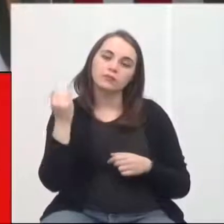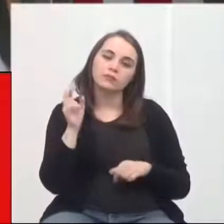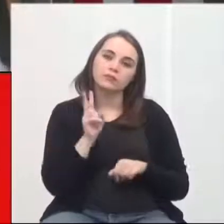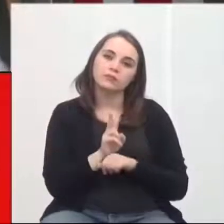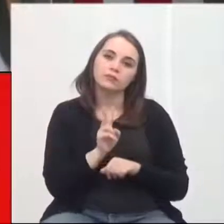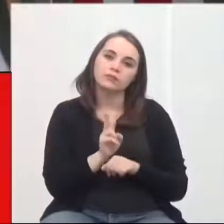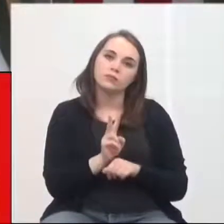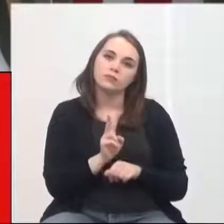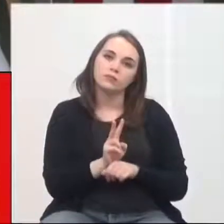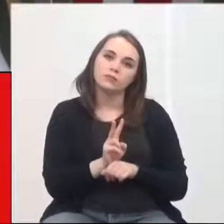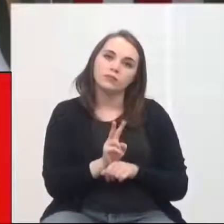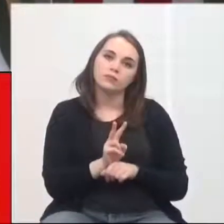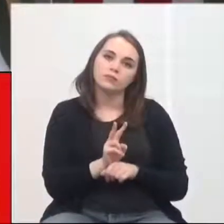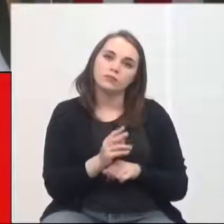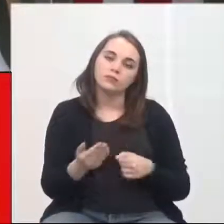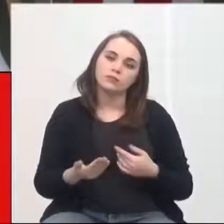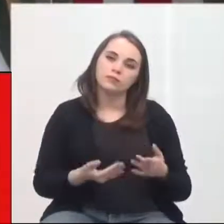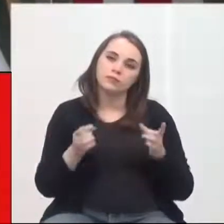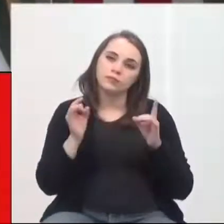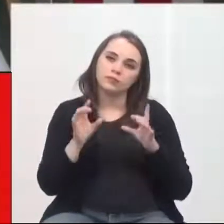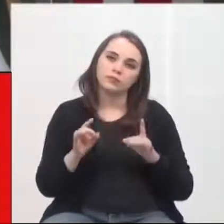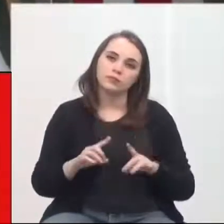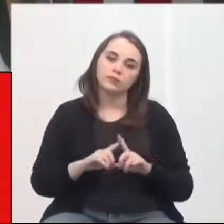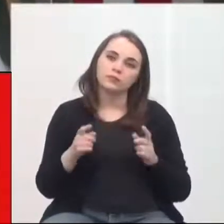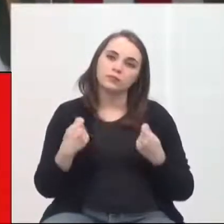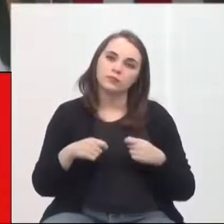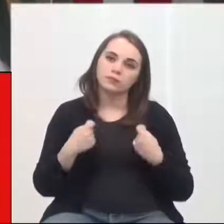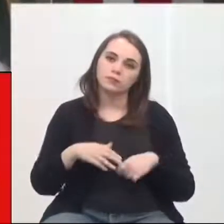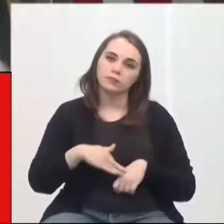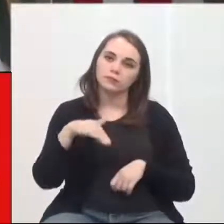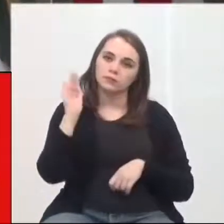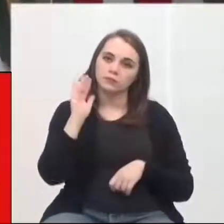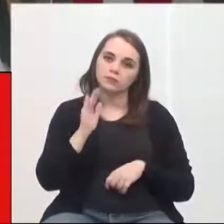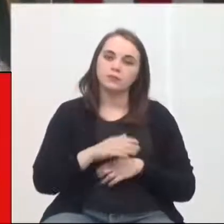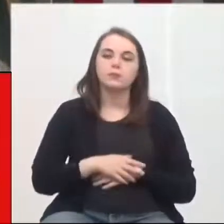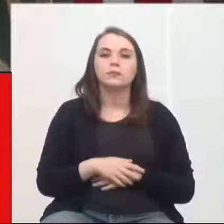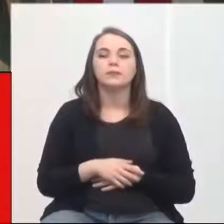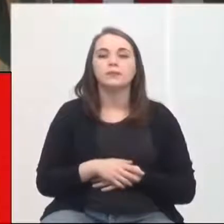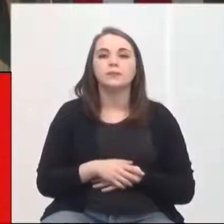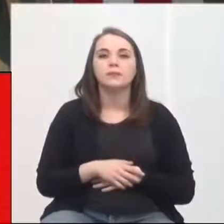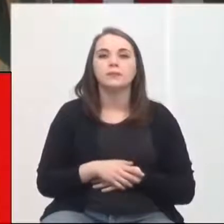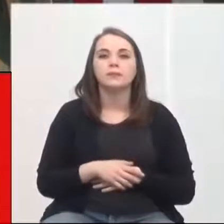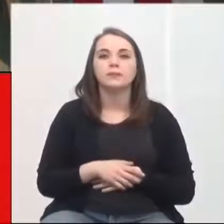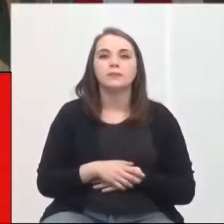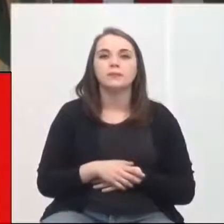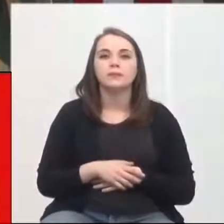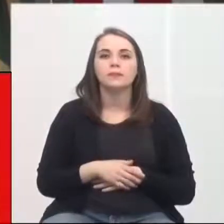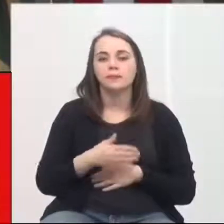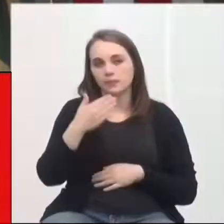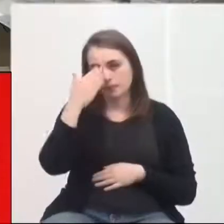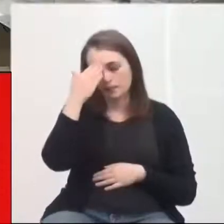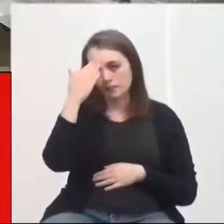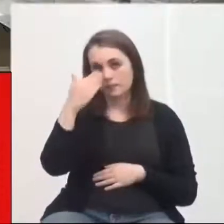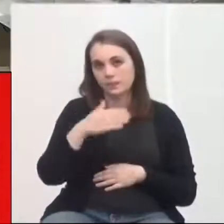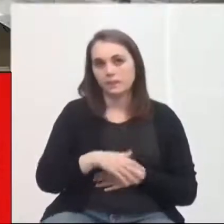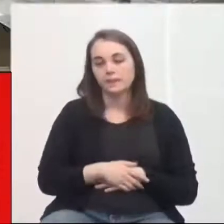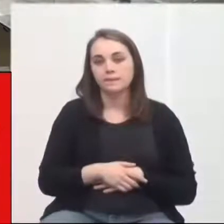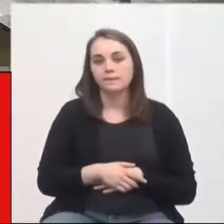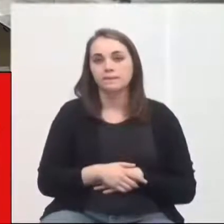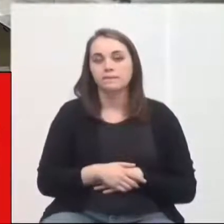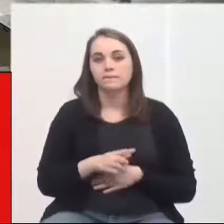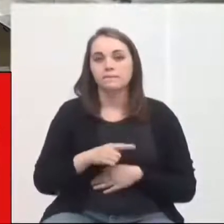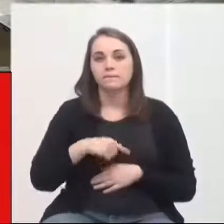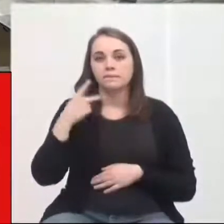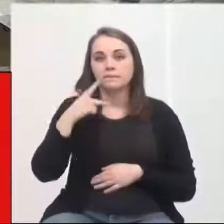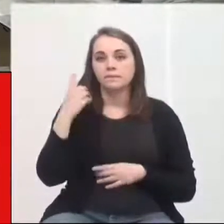as consulta para especialista, mas ainda precisam melhorar um pouco mais. Senhor presidente, muito obrigado.